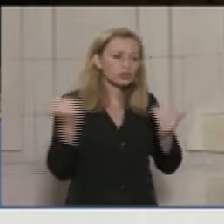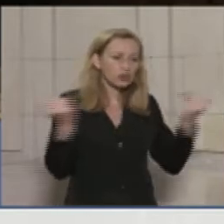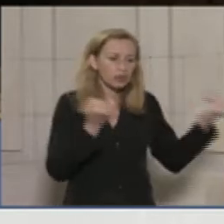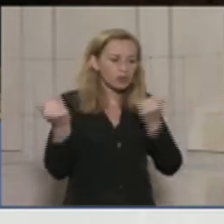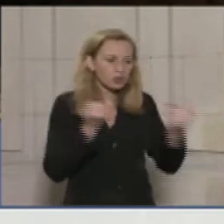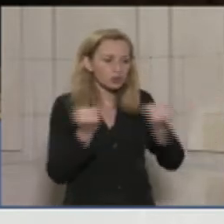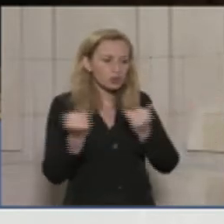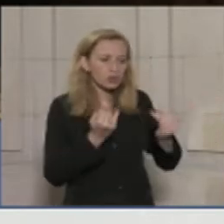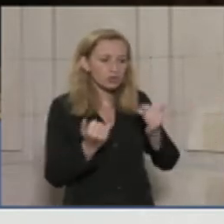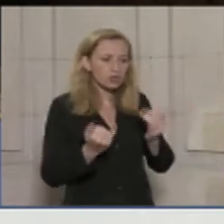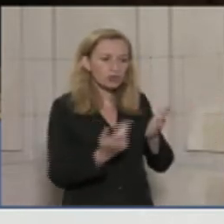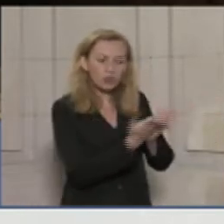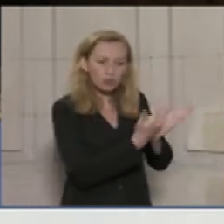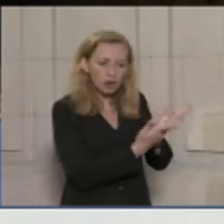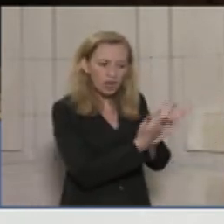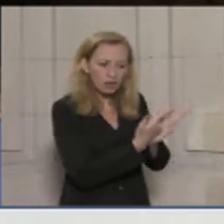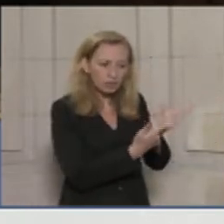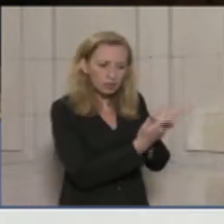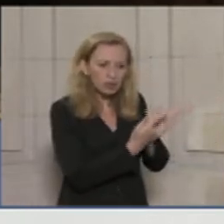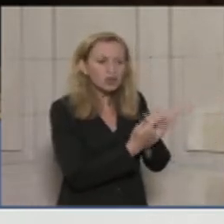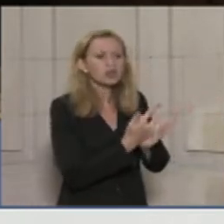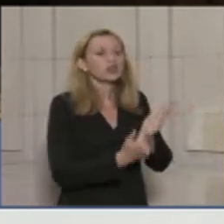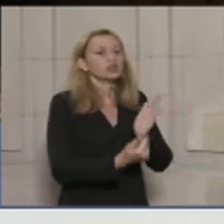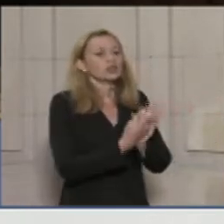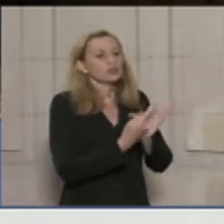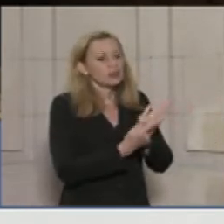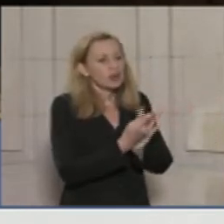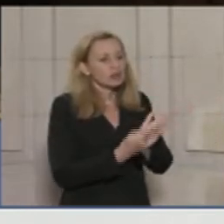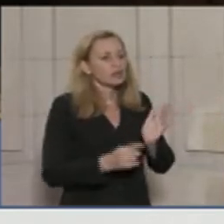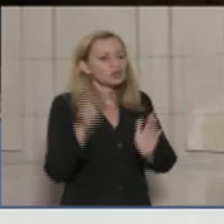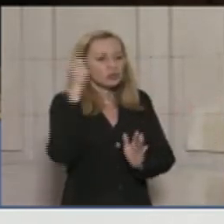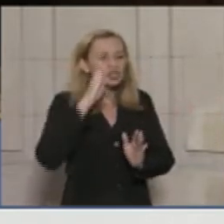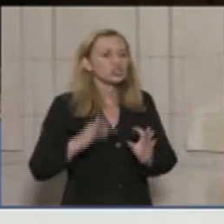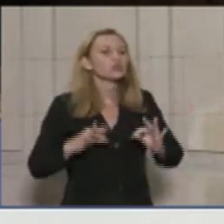Brasil, no estudo que foi feito, nós estamos em